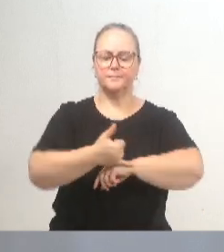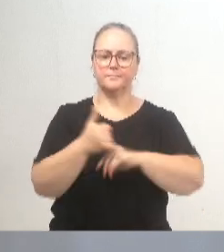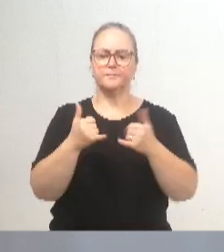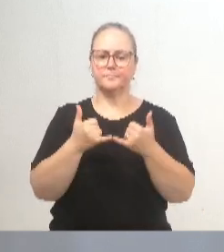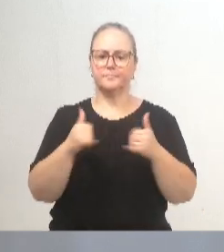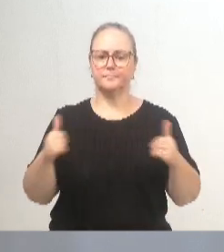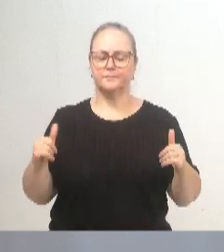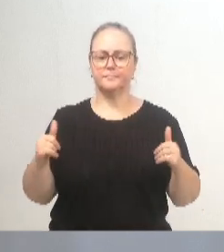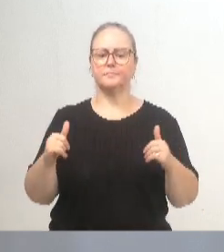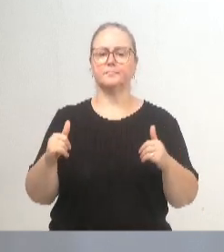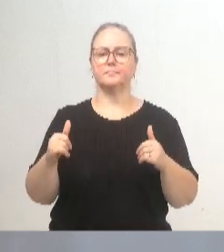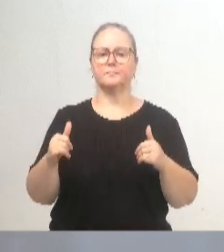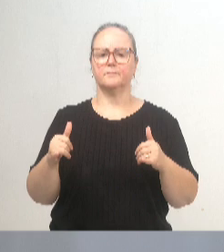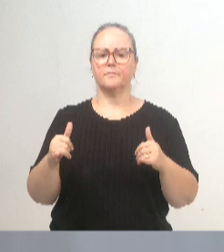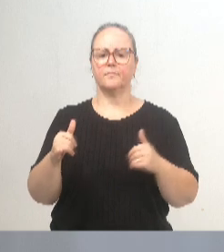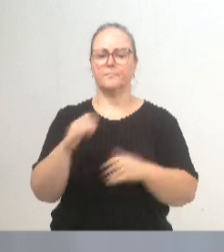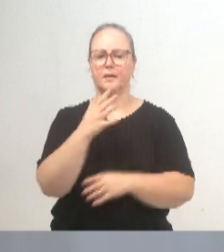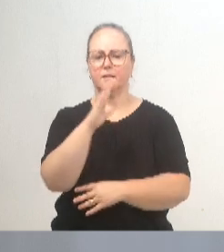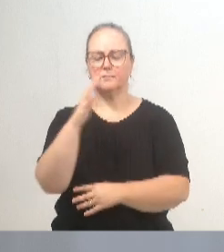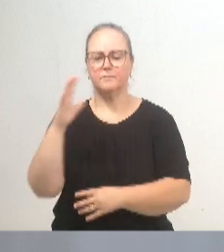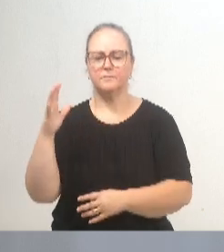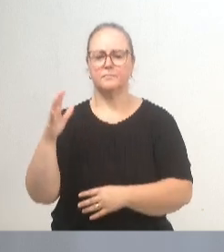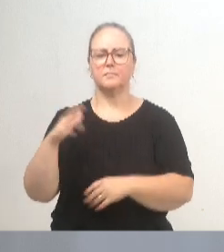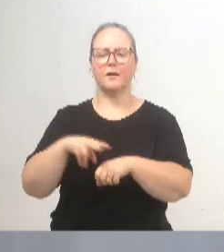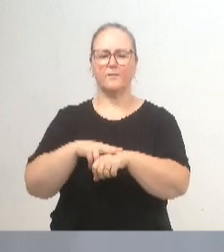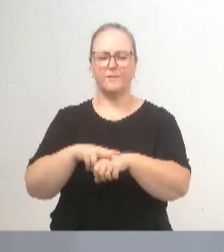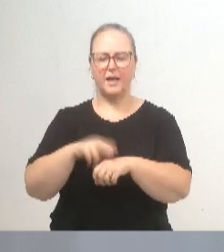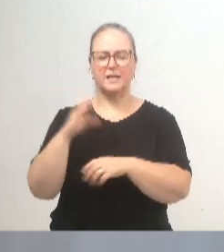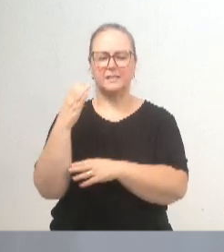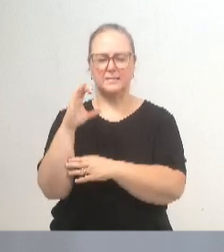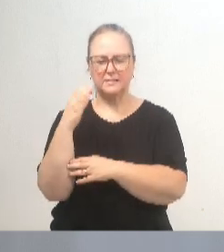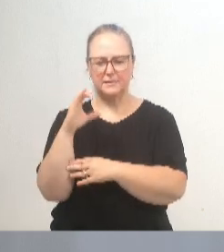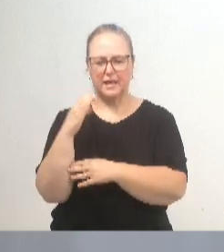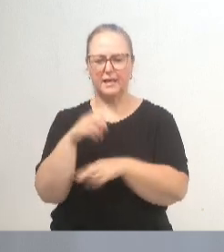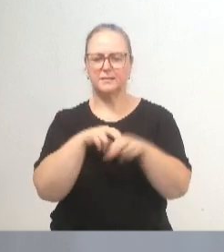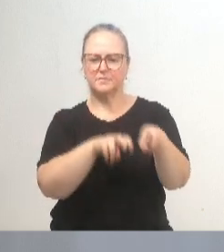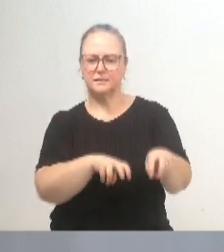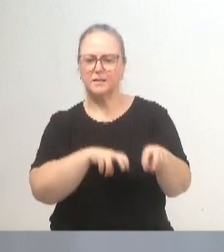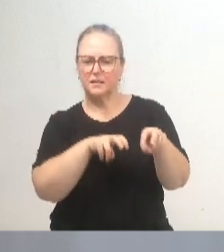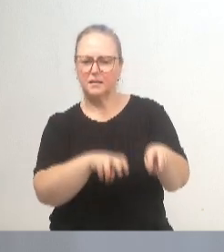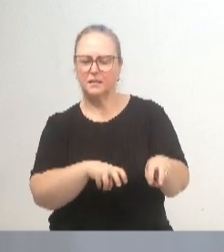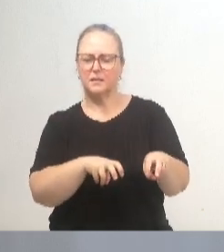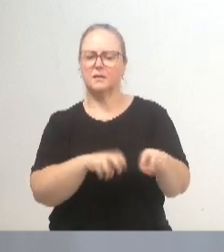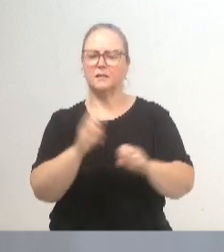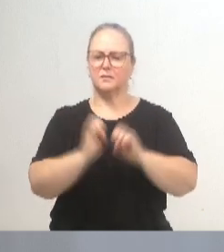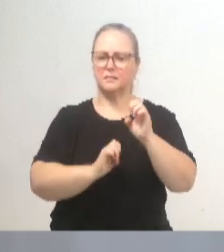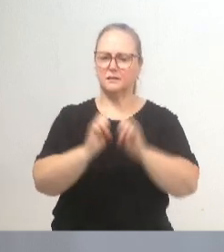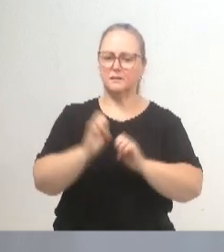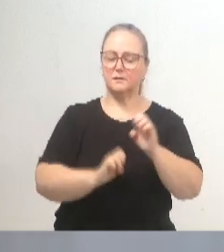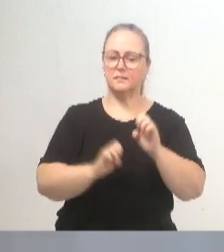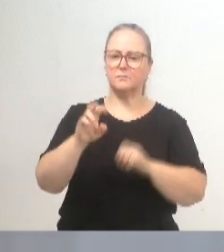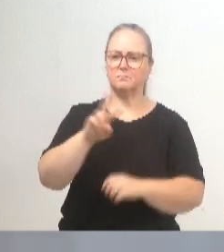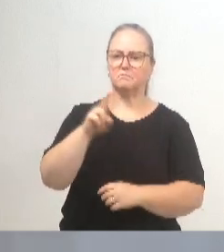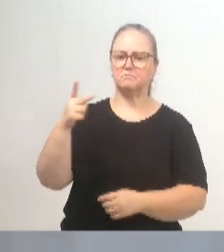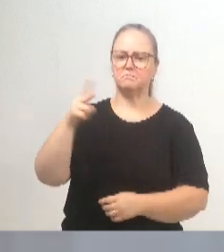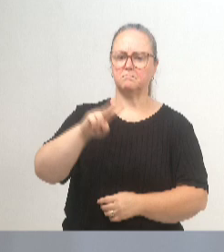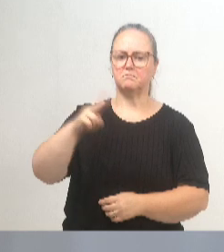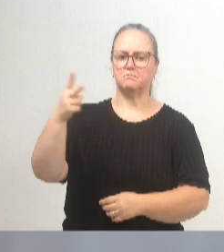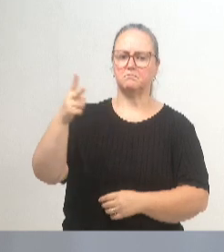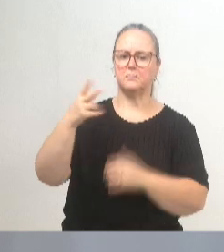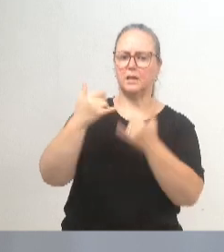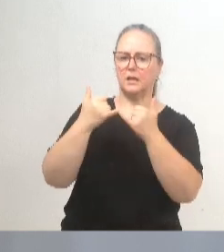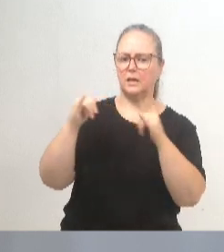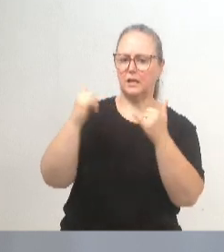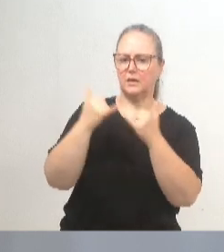industrialização verde, ciência e tecnologia, agricultura e agroindústria, transição energética, desenvolvimento da